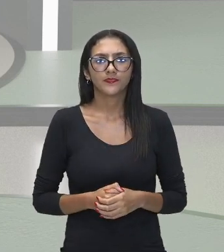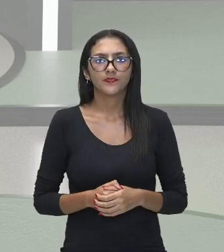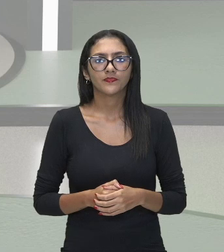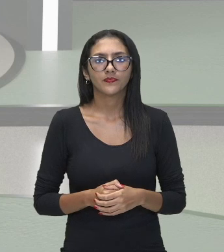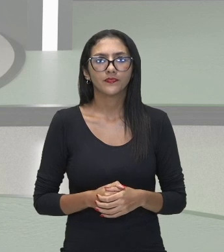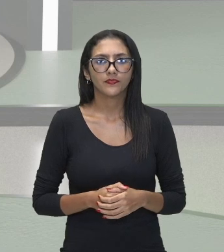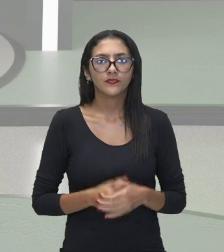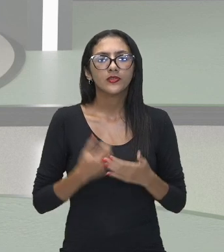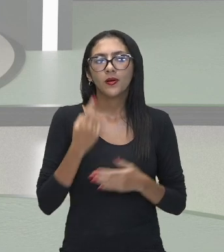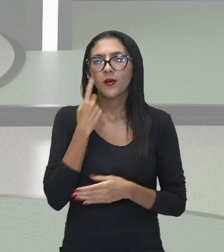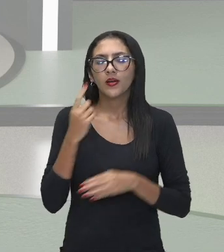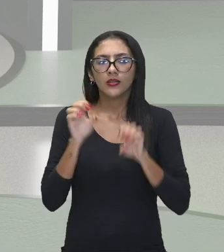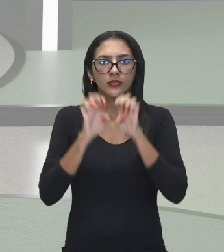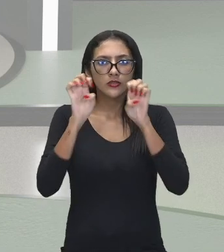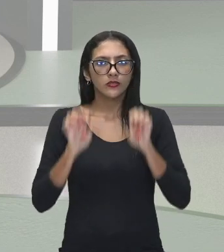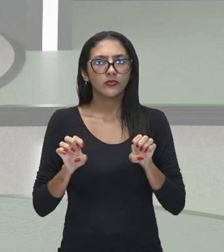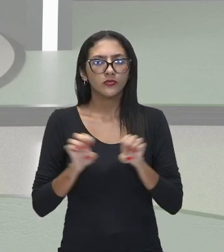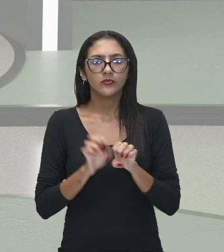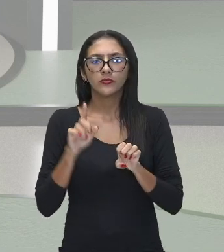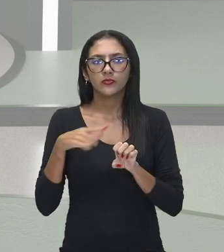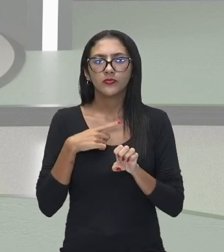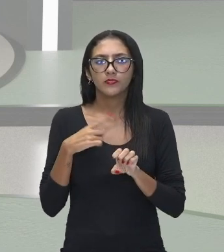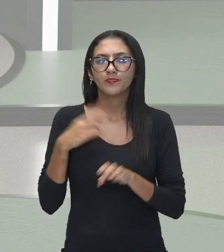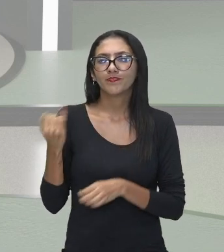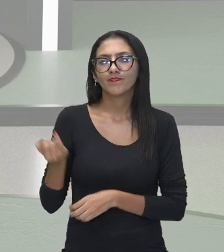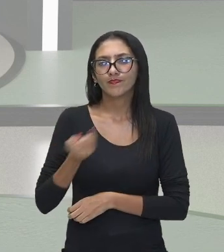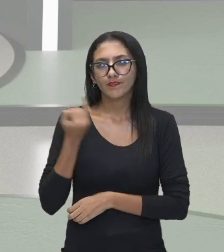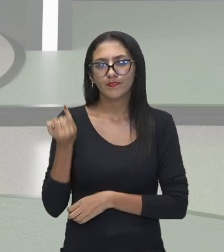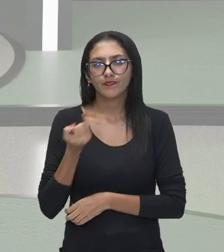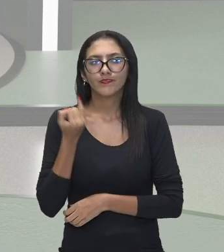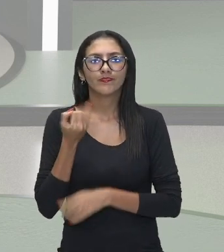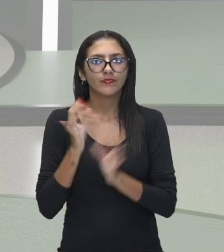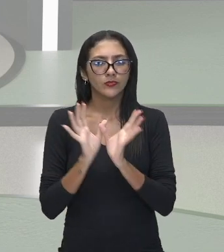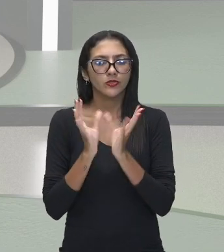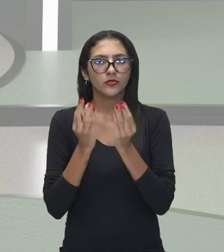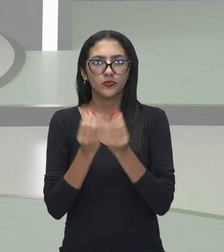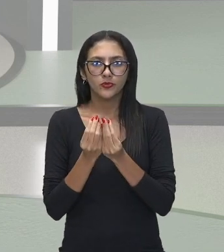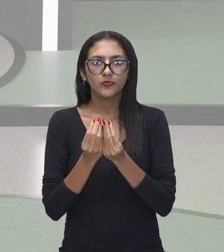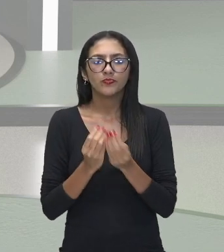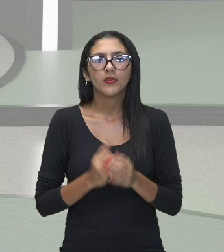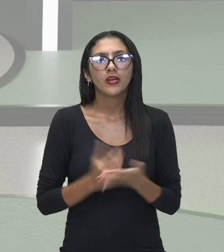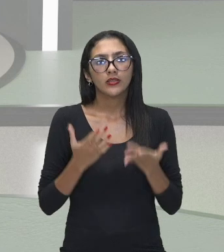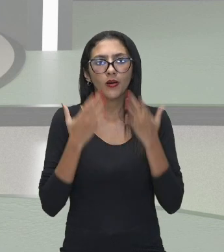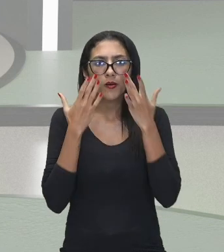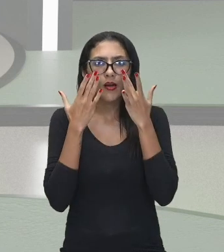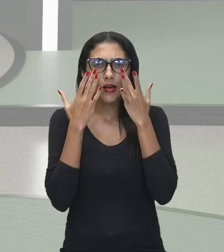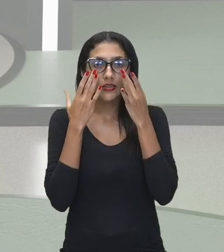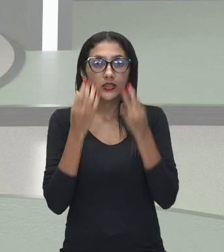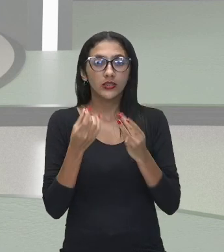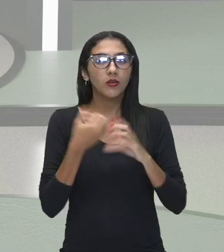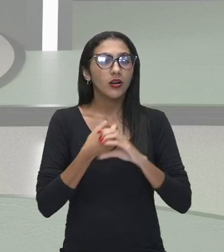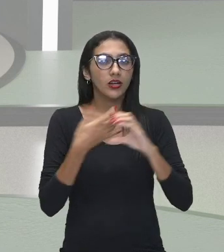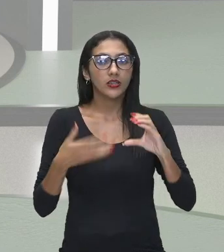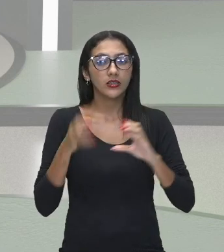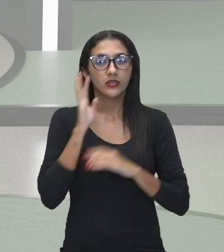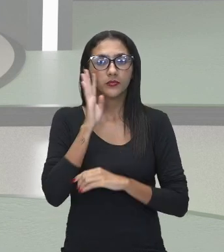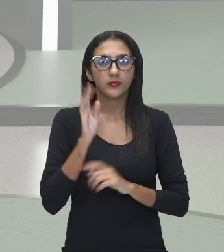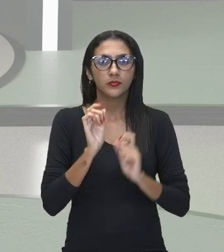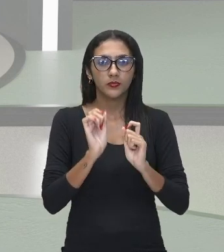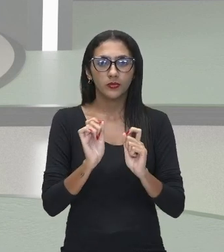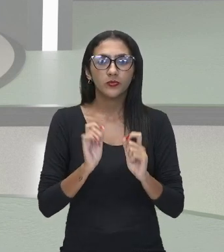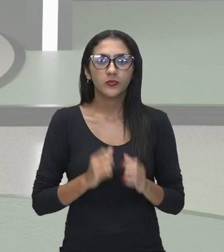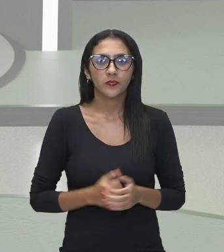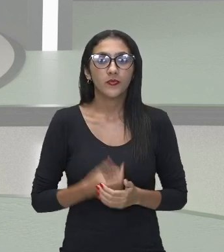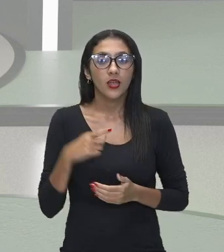é um alcadieno muito importante. Então, por característica, o isopreno ele é caracterizado como uma